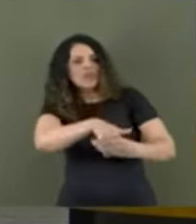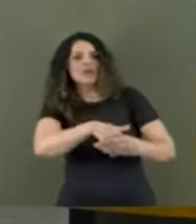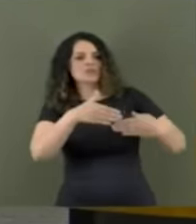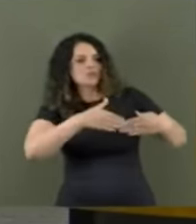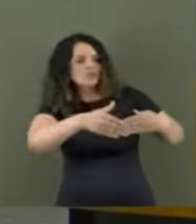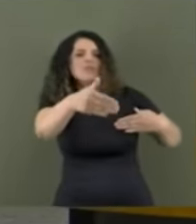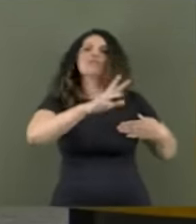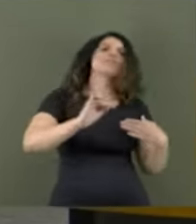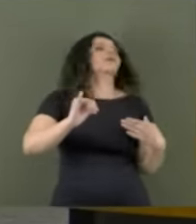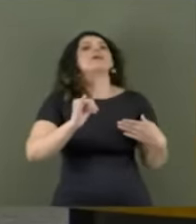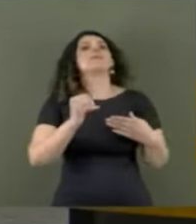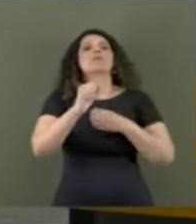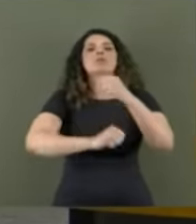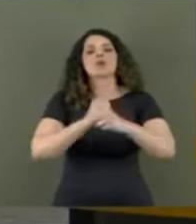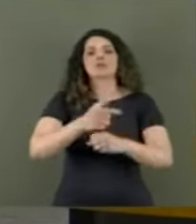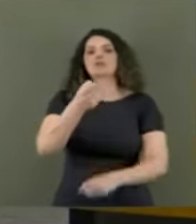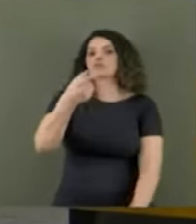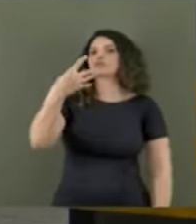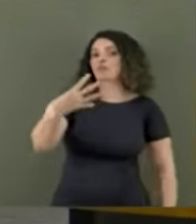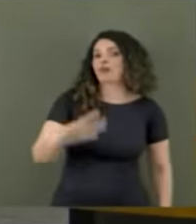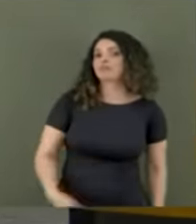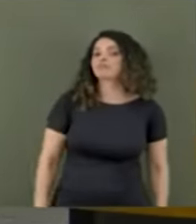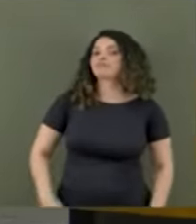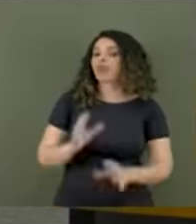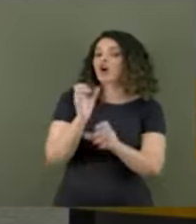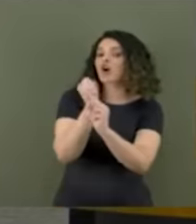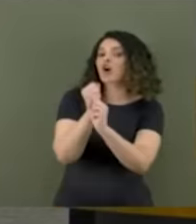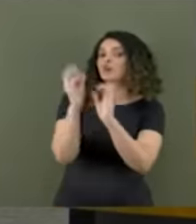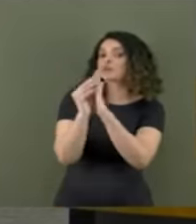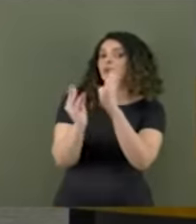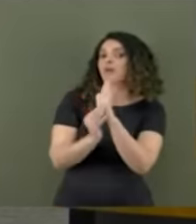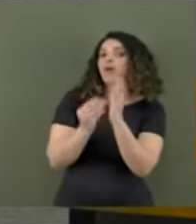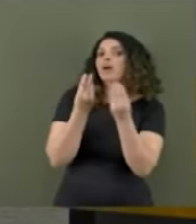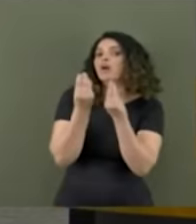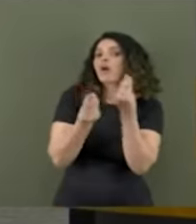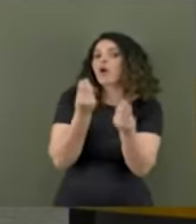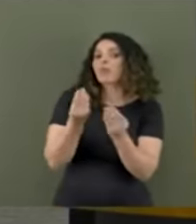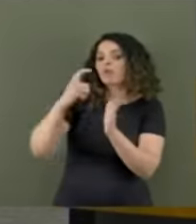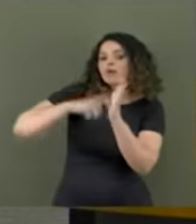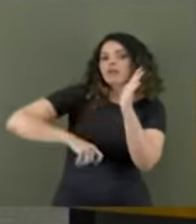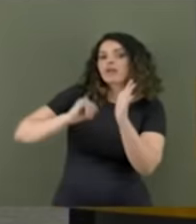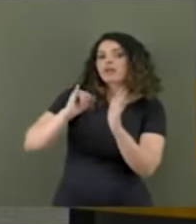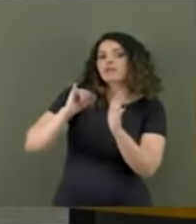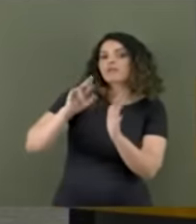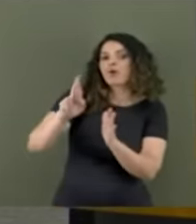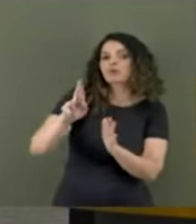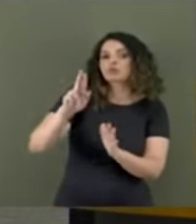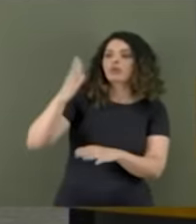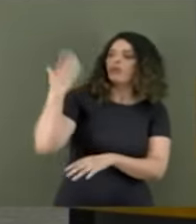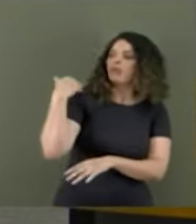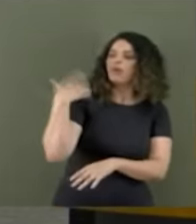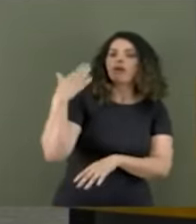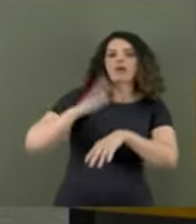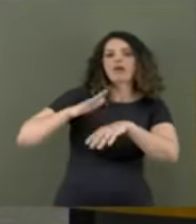chancelando para o ano que vem um orçamento que cobra o imposto em cima do lombo e do trabalho do mais